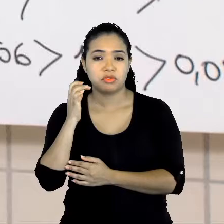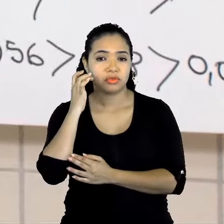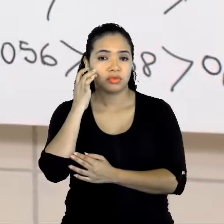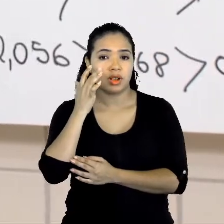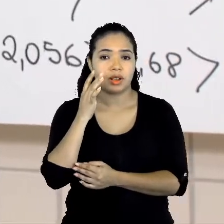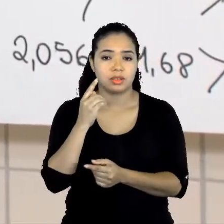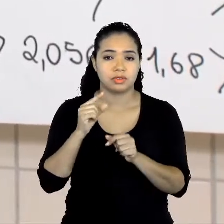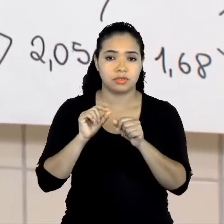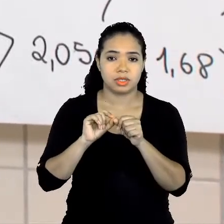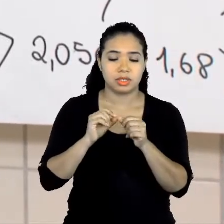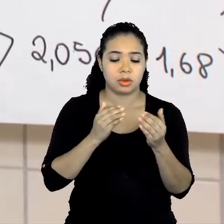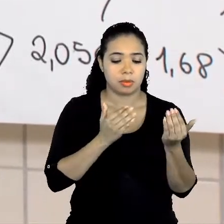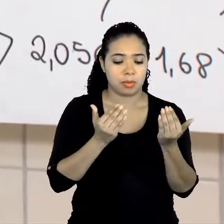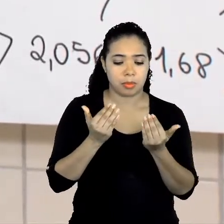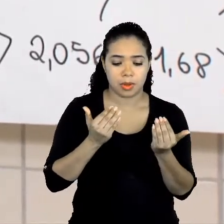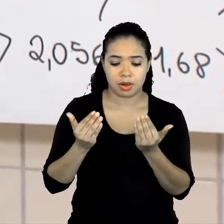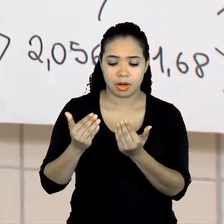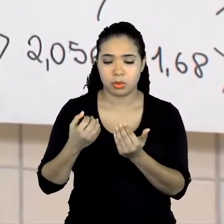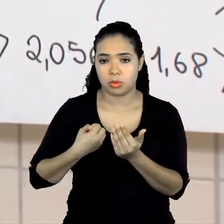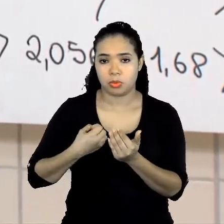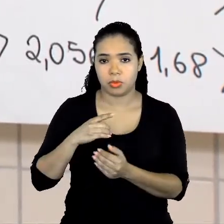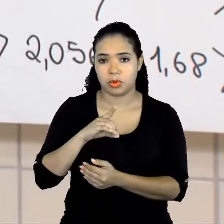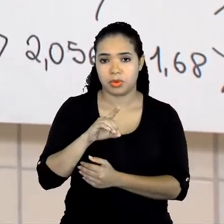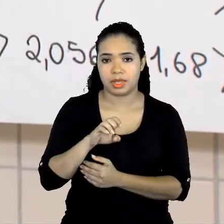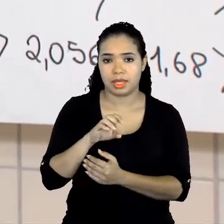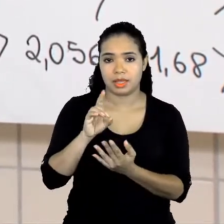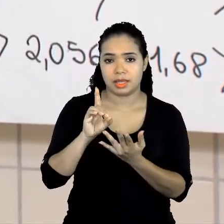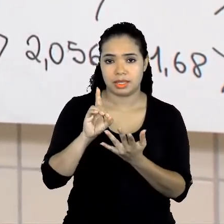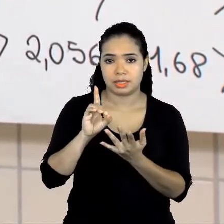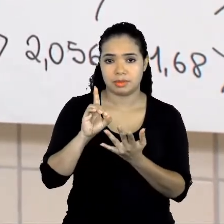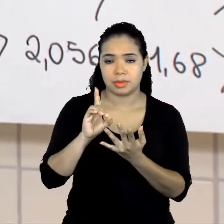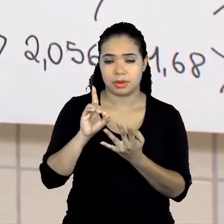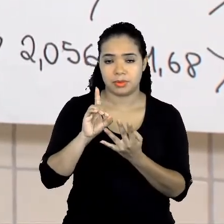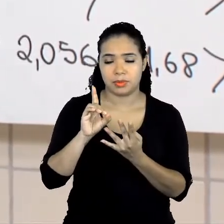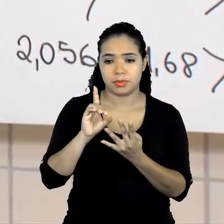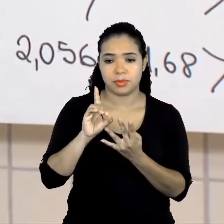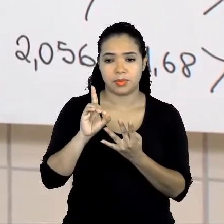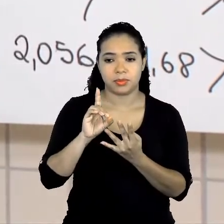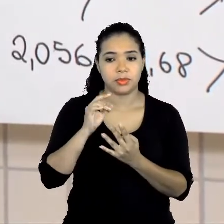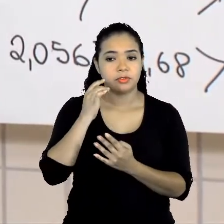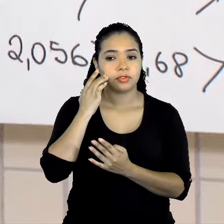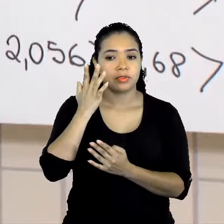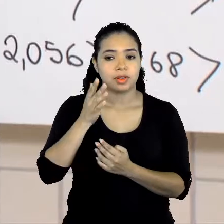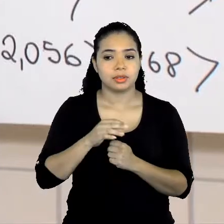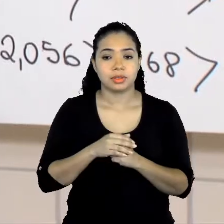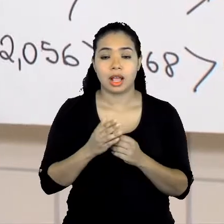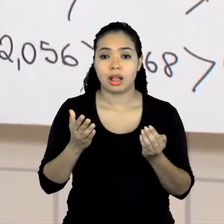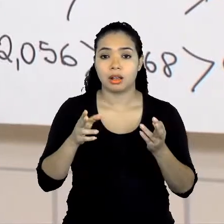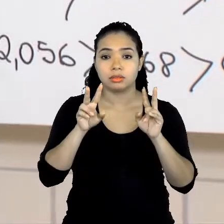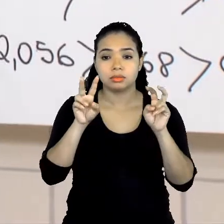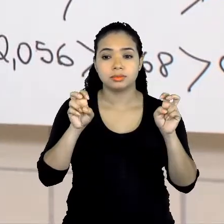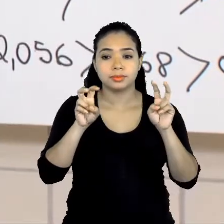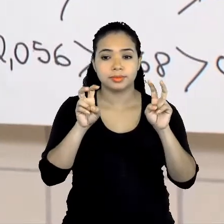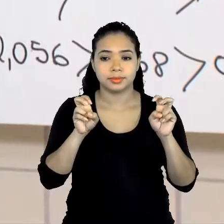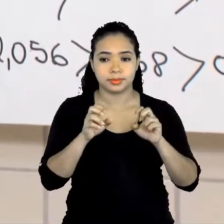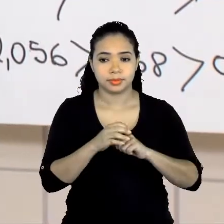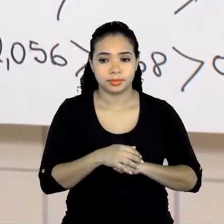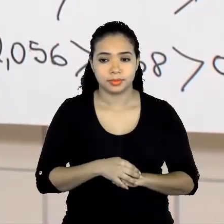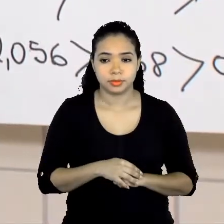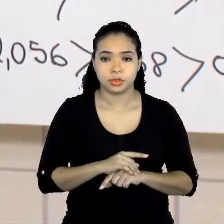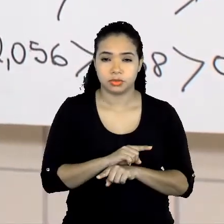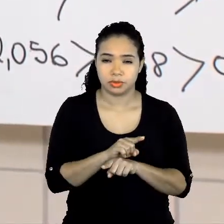fazer a comparação de números decimais, não é não, turminha? E nós vamos agora ver um assunto, esse assunto vocês